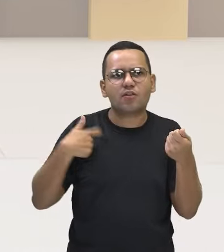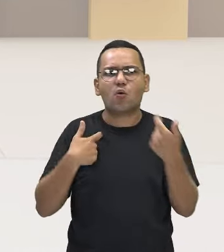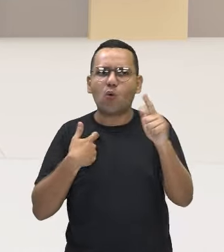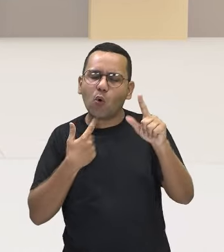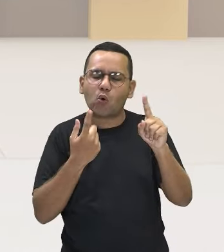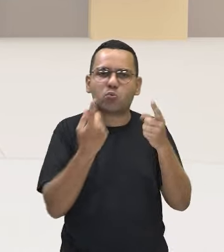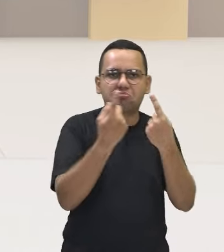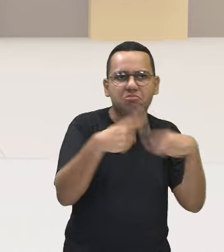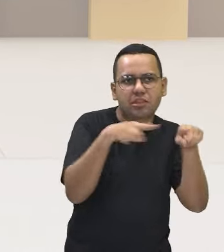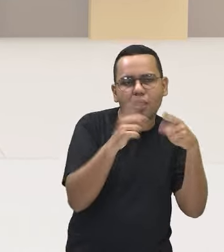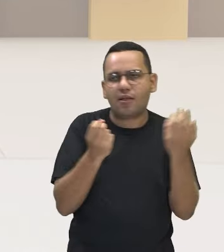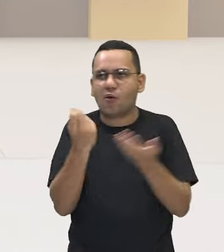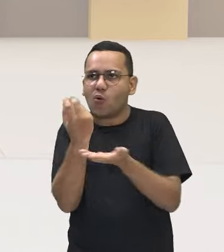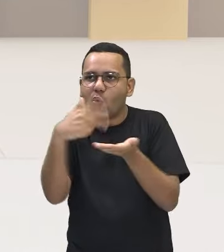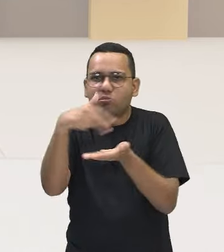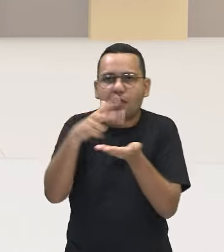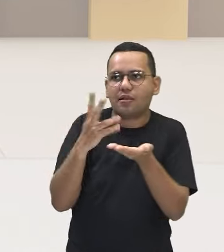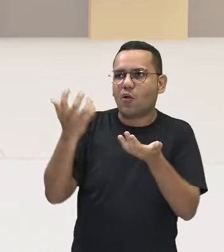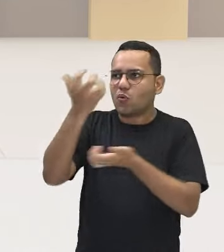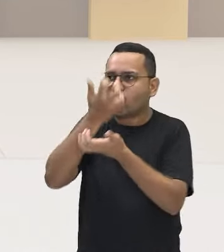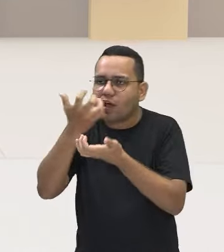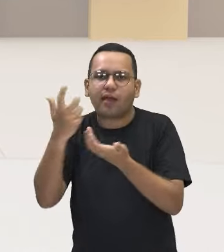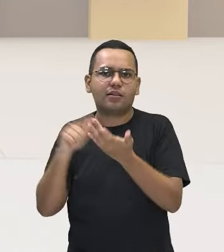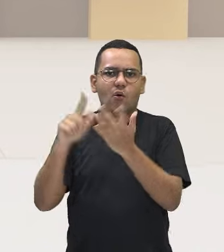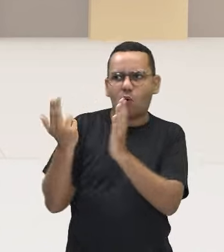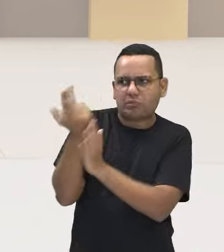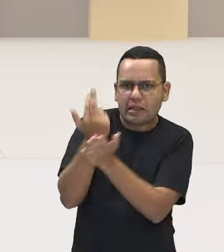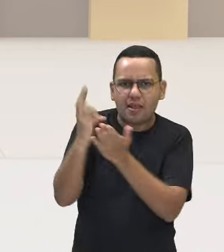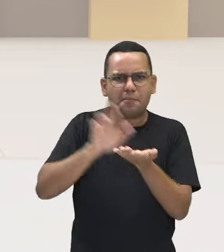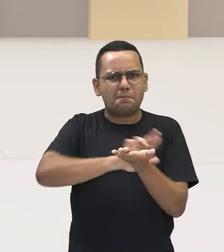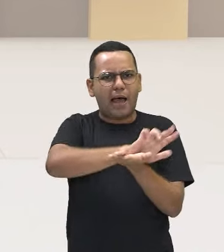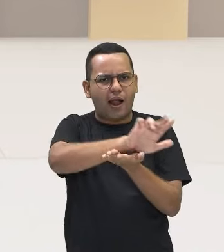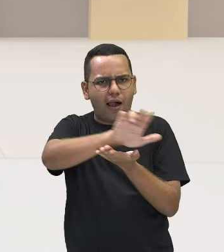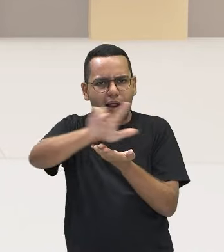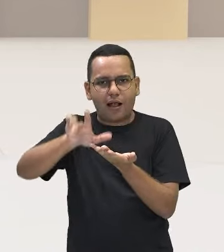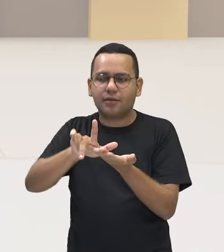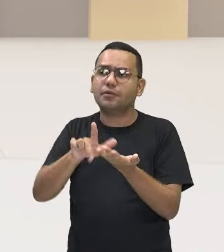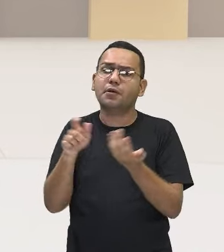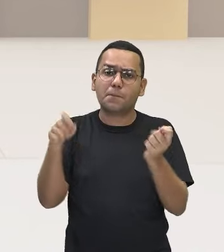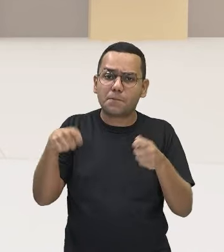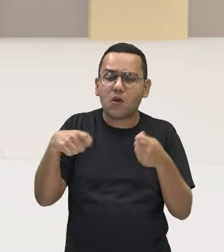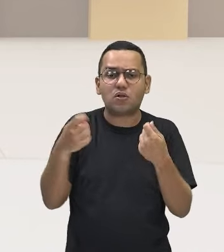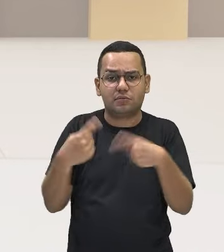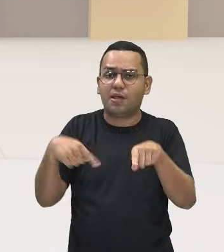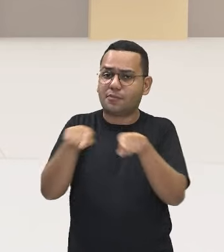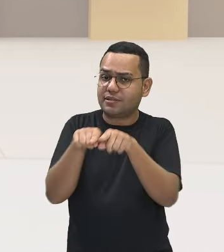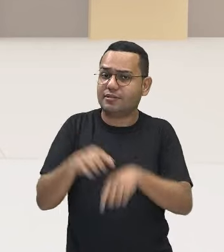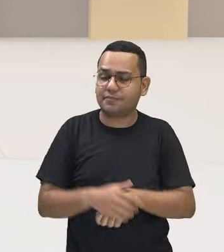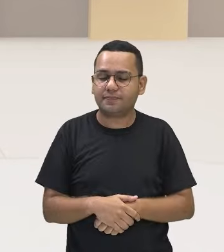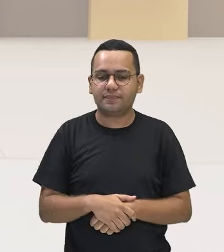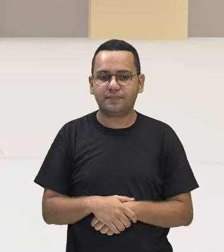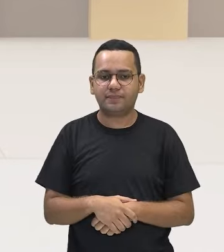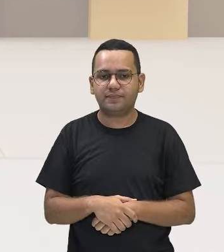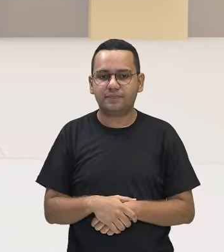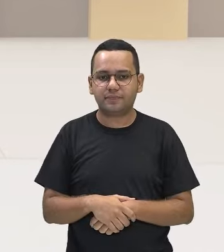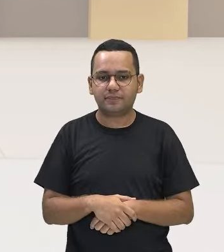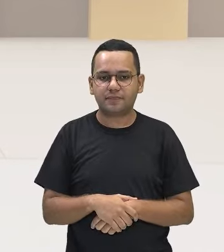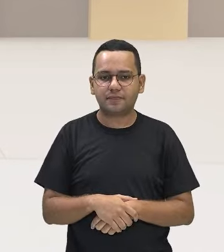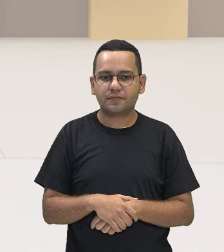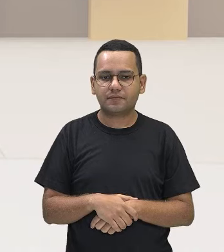tocar, um sabe desenhar, o outro sabe pintar. Né? Então, assim que a gente encontra parcerias, porque as parcerias elas ajudam